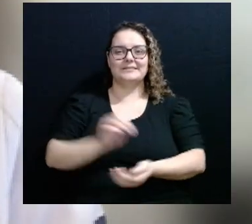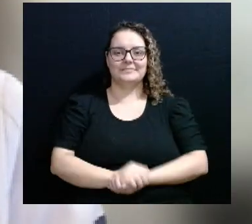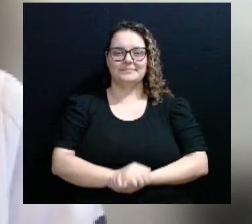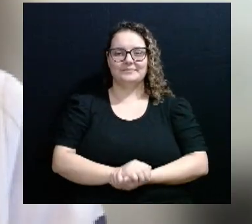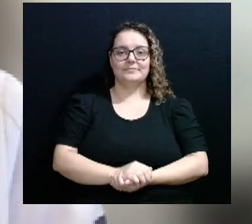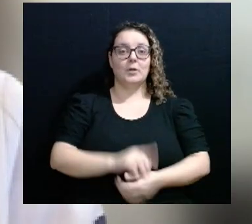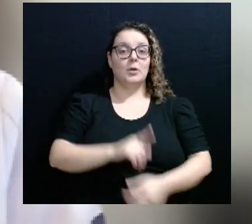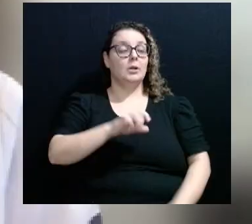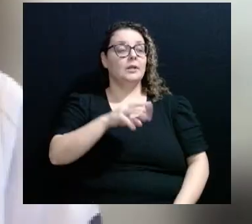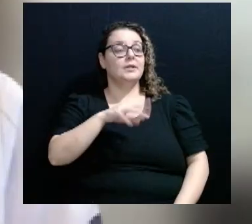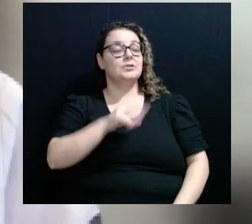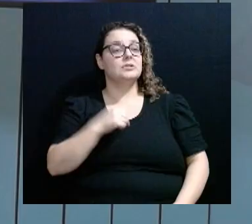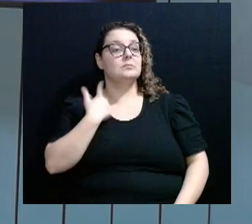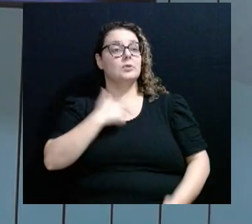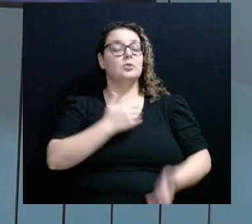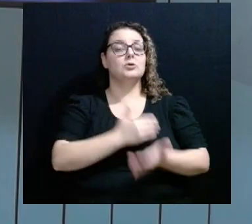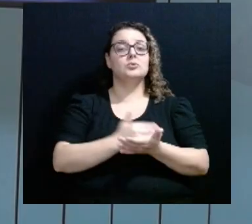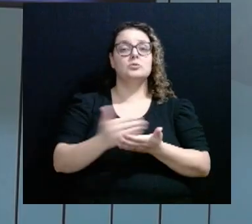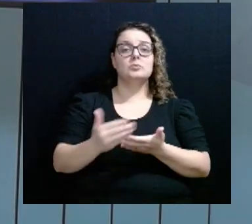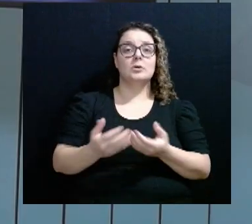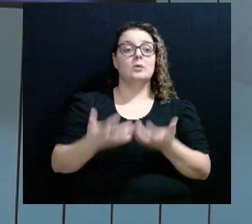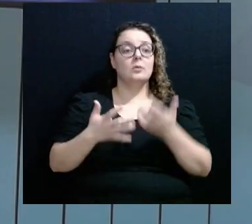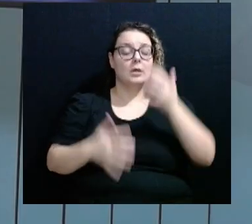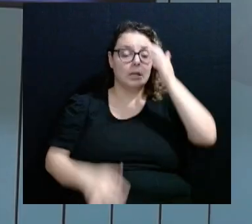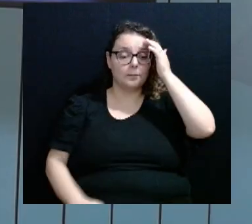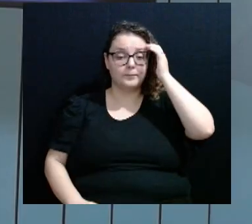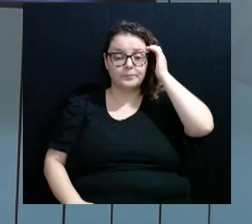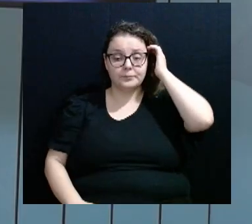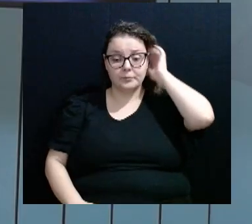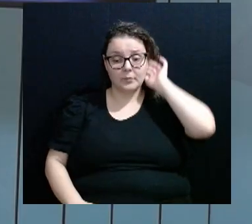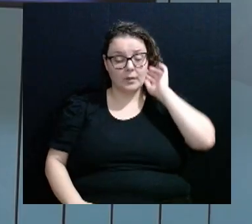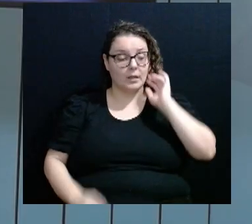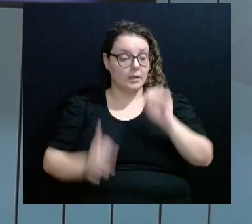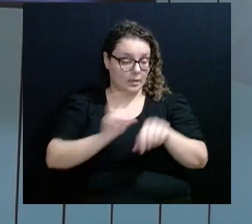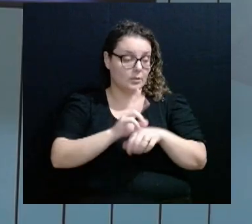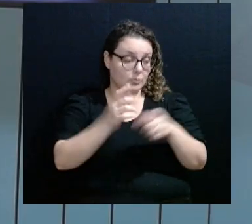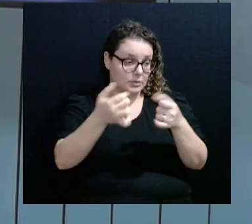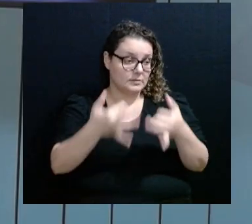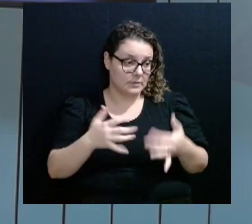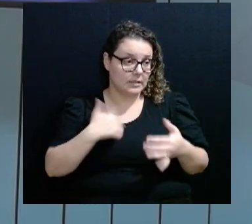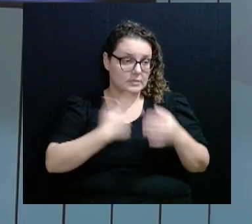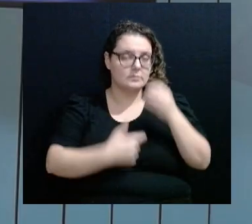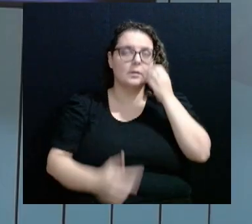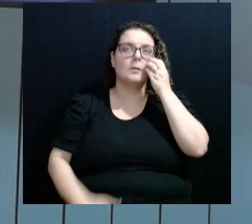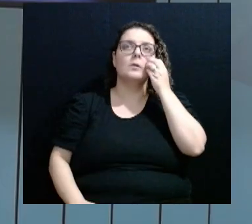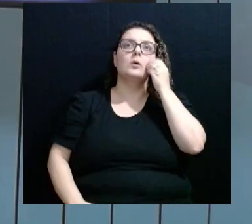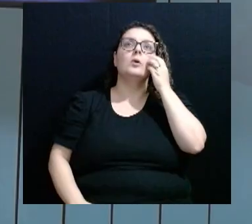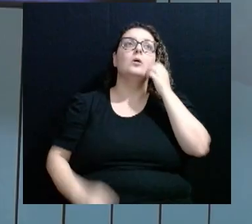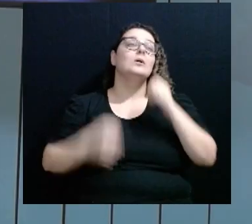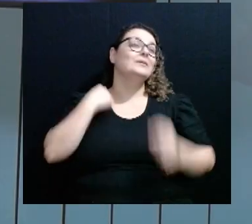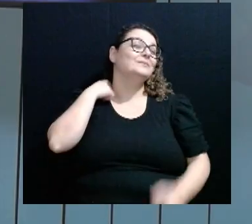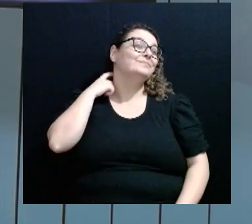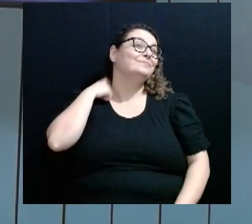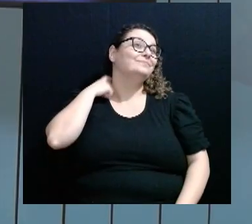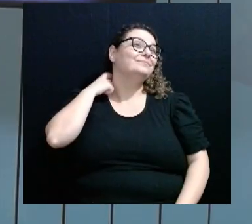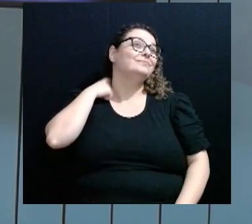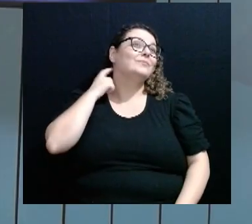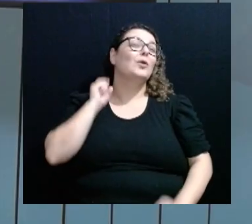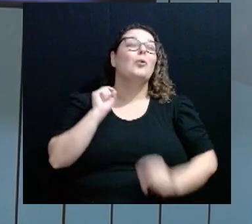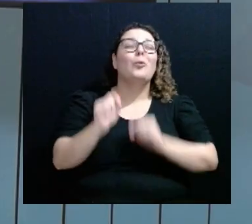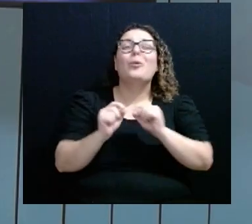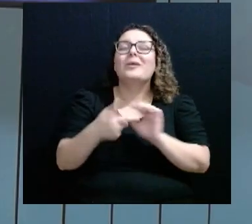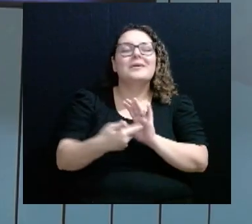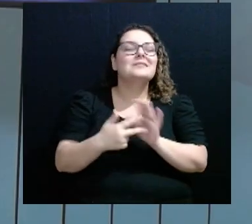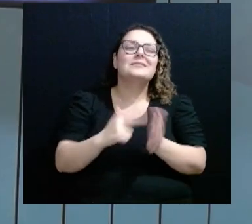obrigada pelo convite. Bom, Letícia, para a gente iniciar, então, queria que a doutora explicasse para a gente o que de